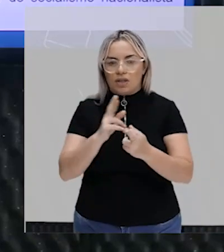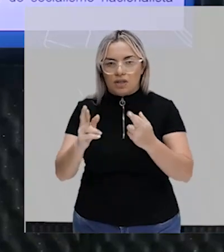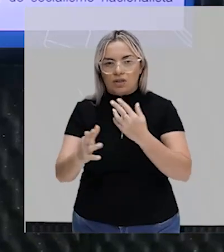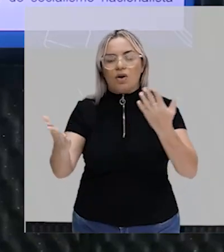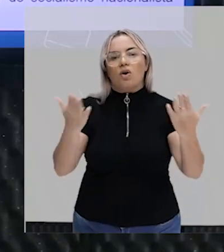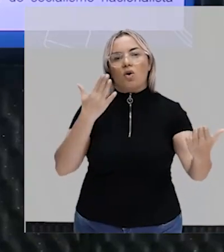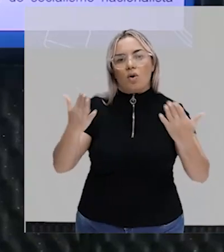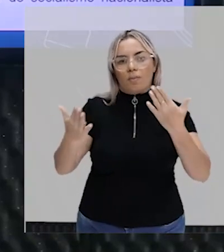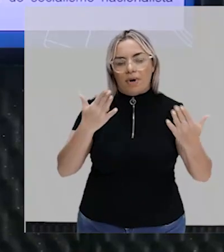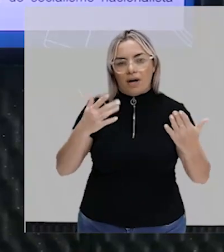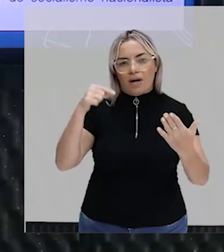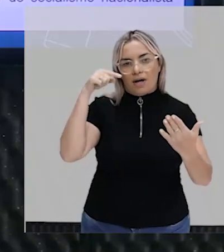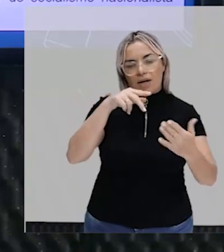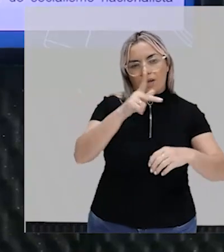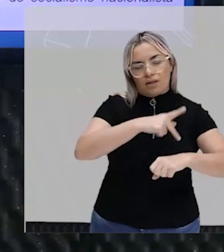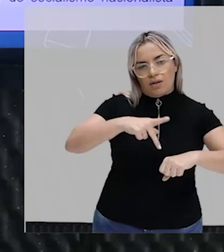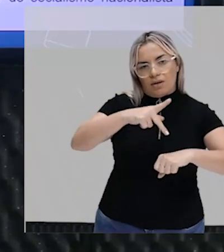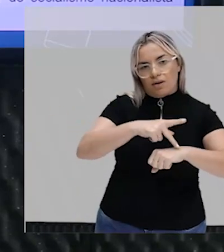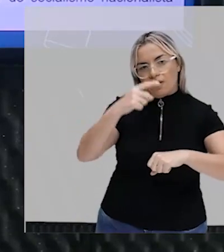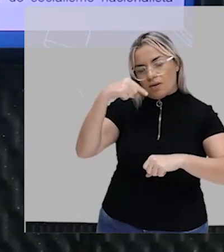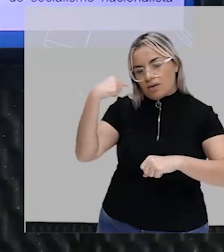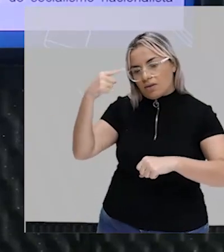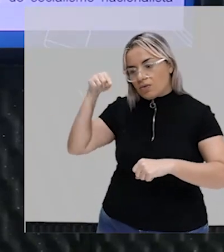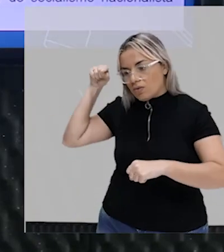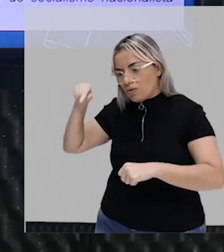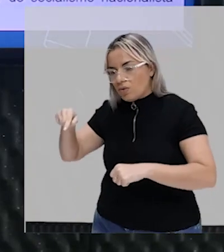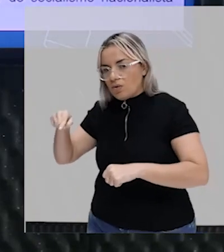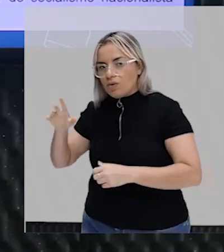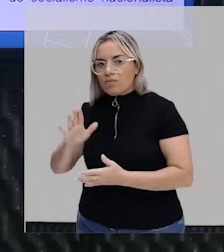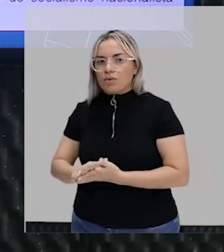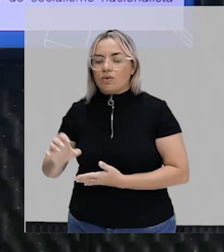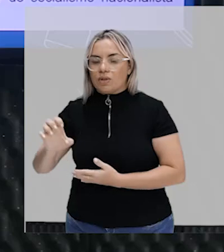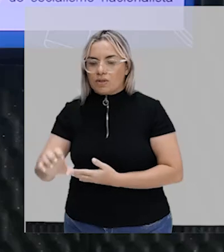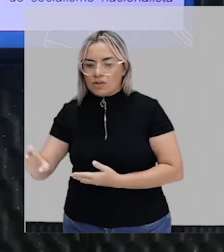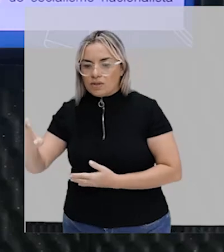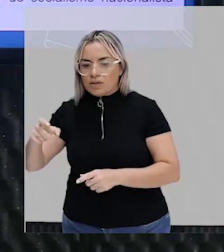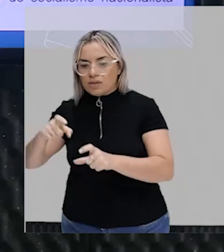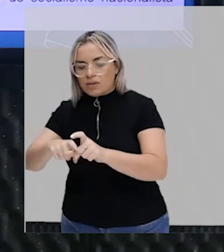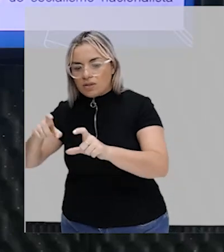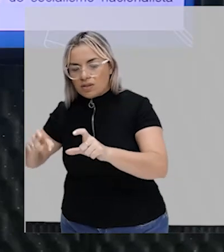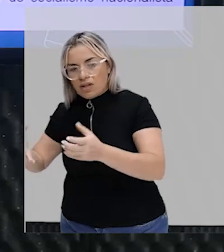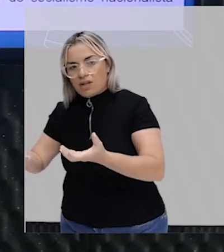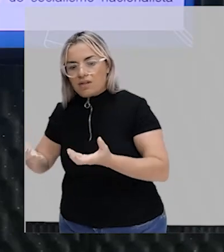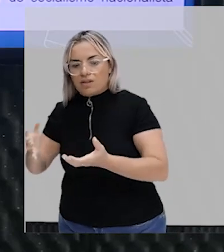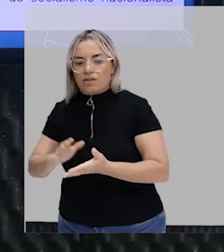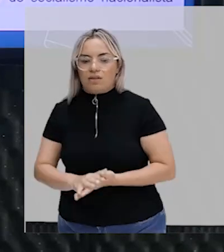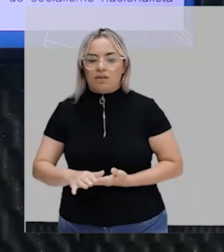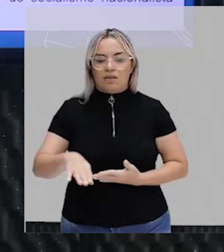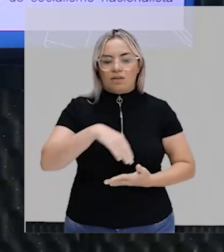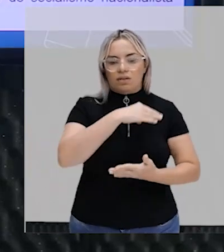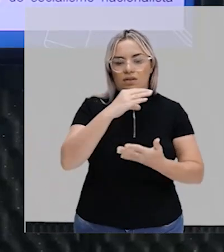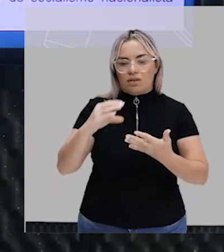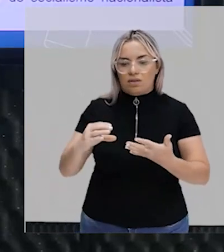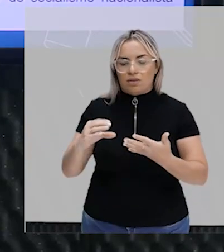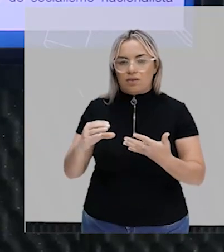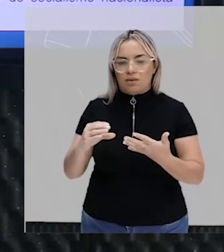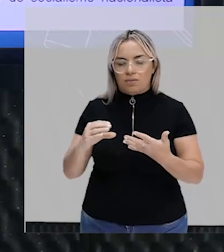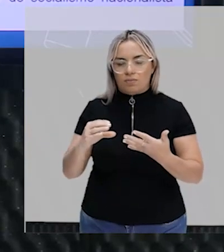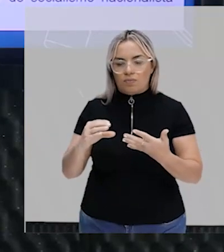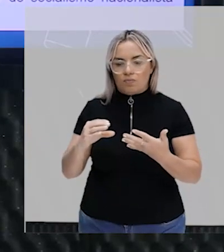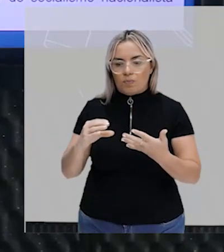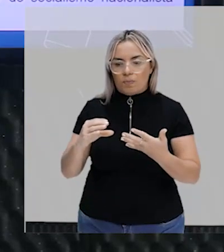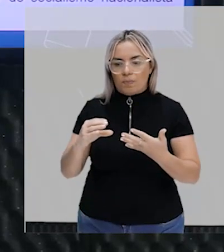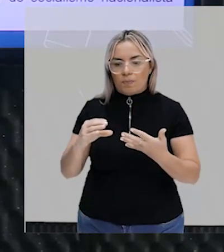outras alternativas aqui, tá? Para ver o erro. Essa região, a região da Catalunha, está com sua independência em curso, está respaldada pela União